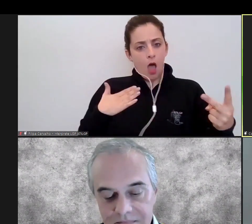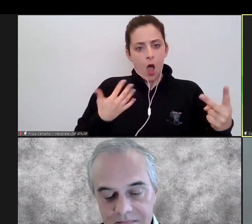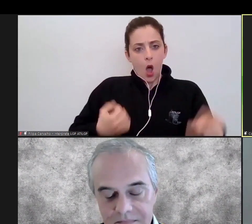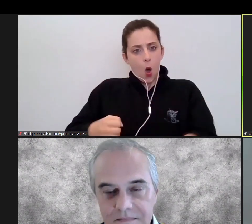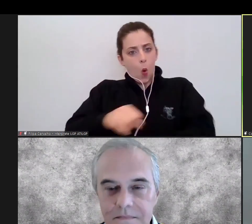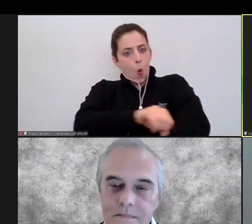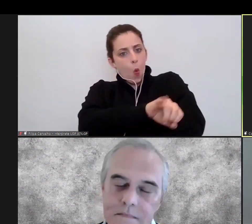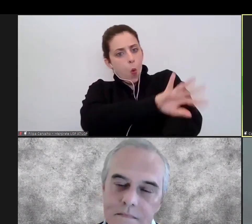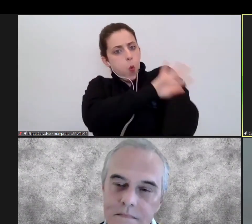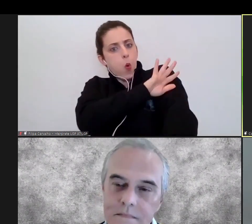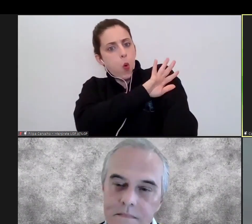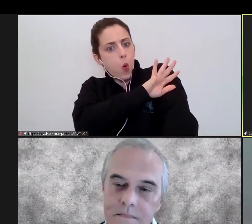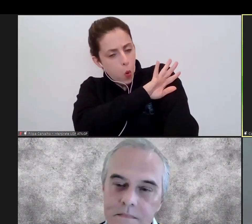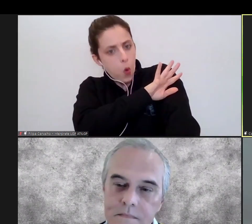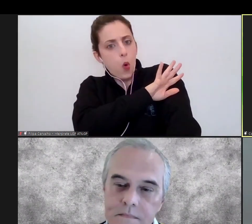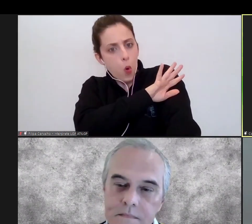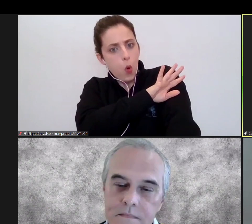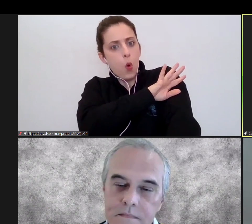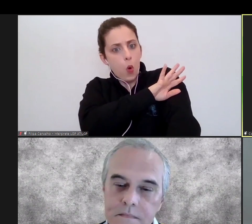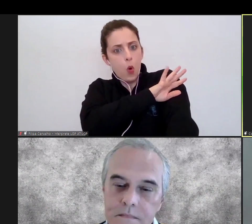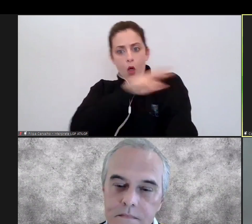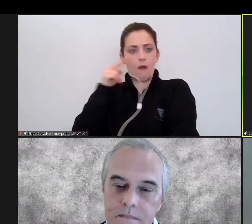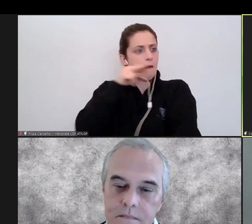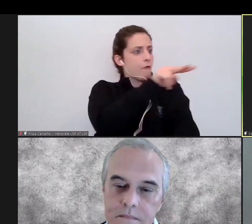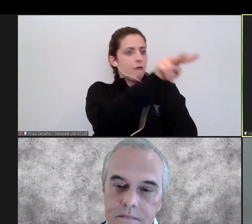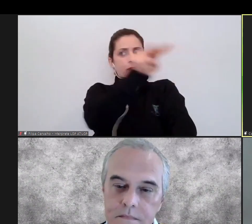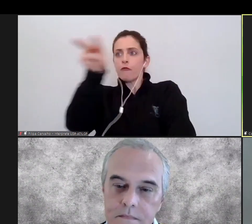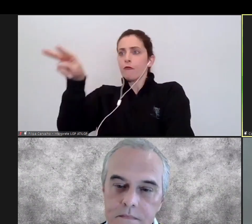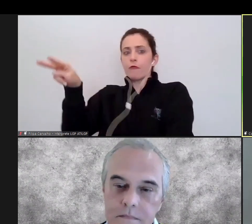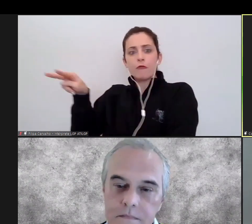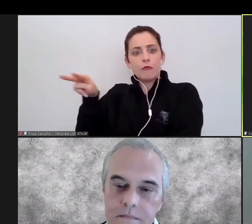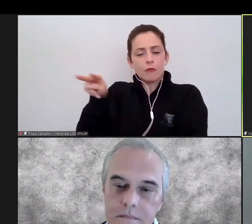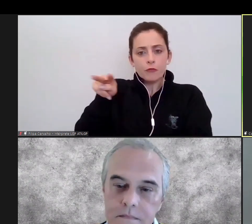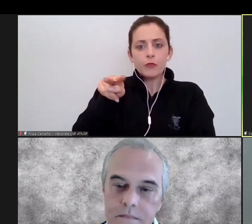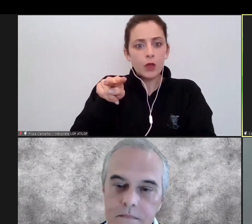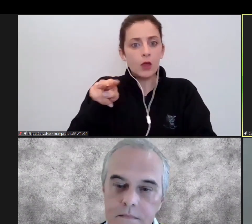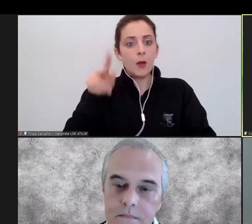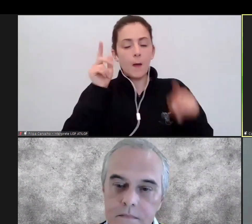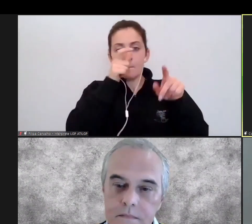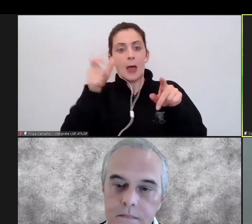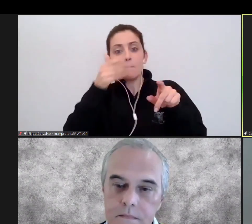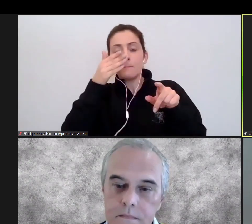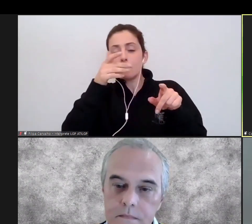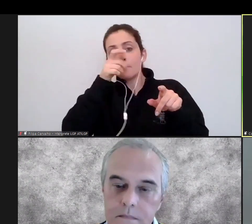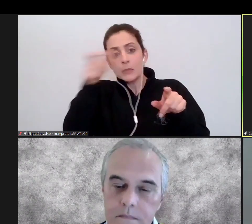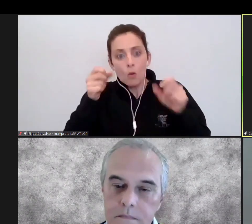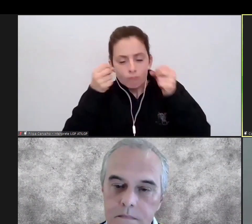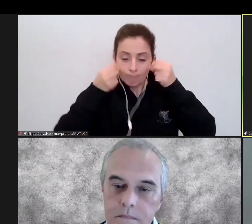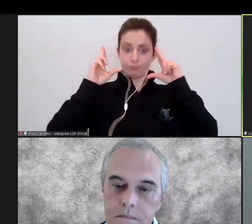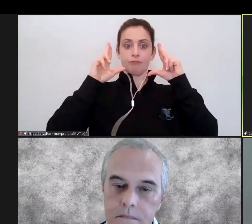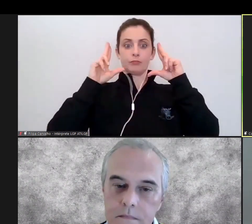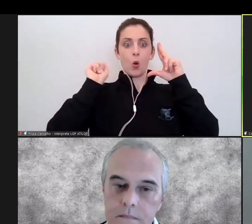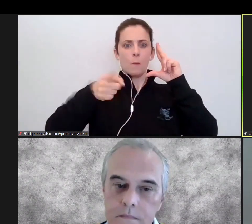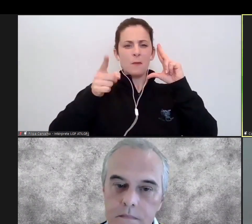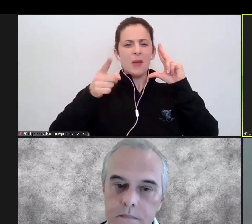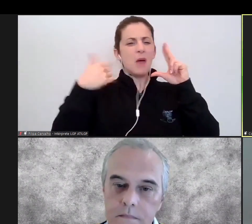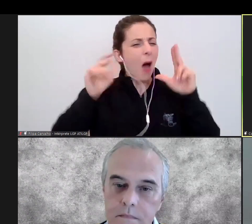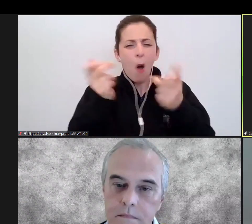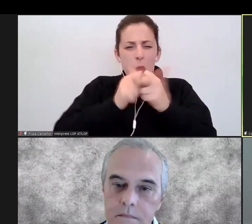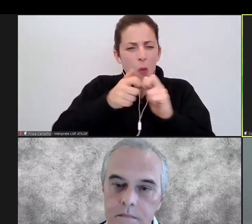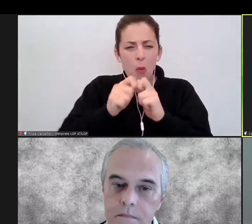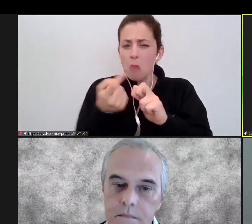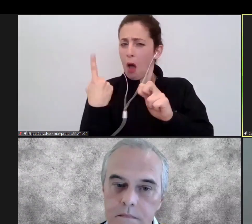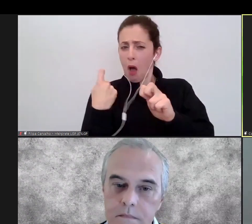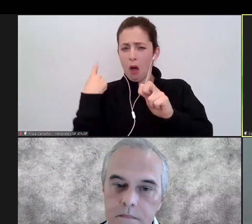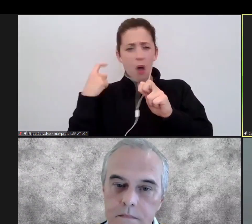também, desse ponto de vista, olhar e perceber que as pessoas começaram a despertar finalmente por um problema que tem séculos, não é? Quer dizer, não é de ontem nem de